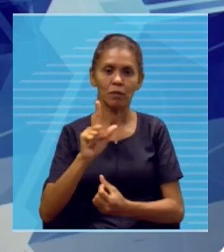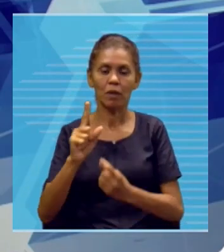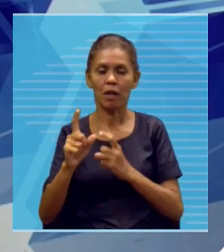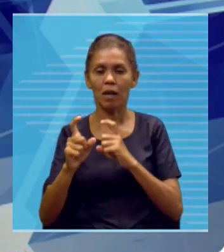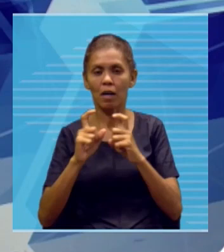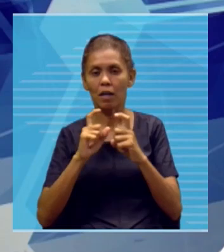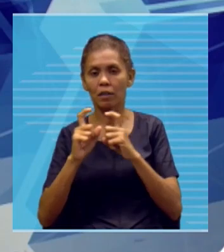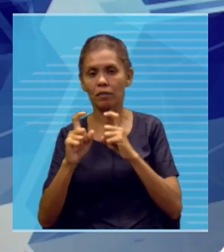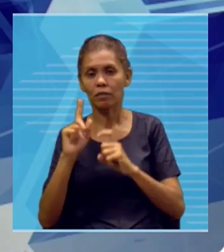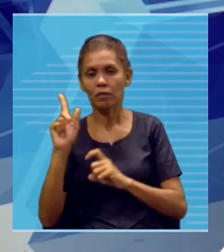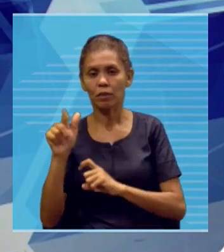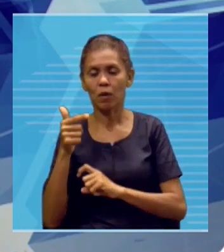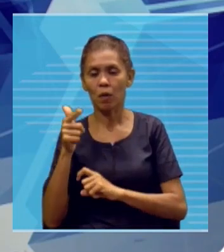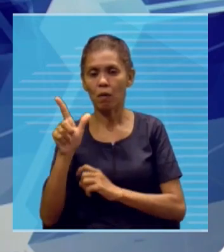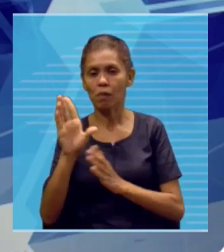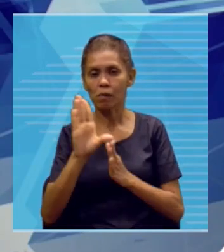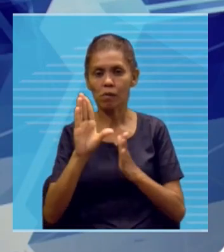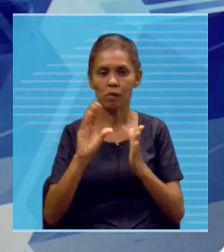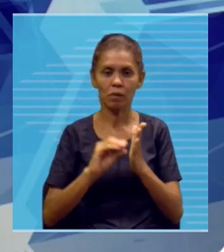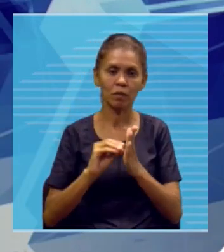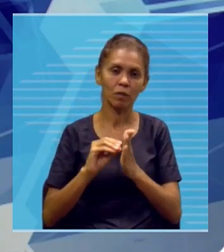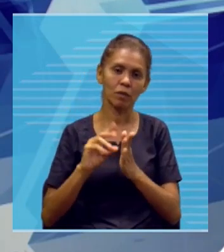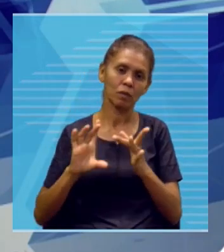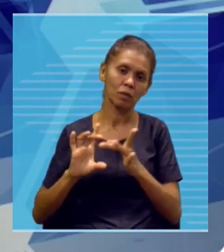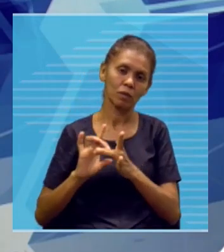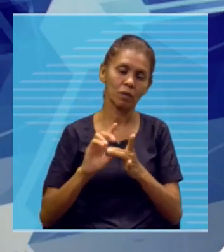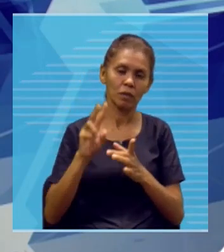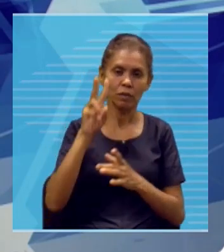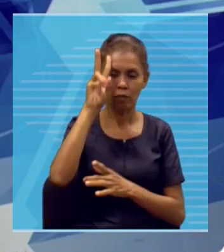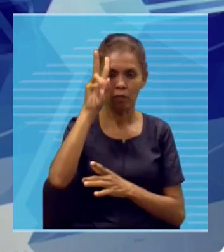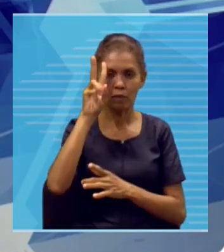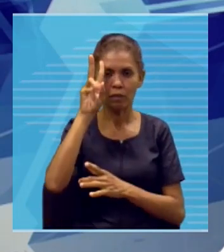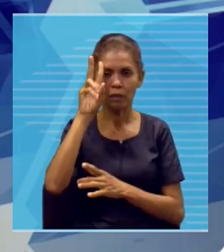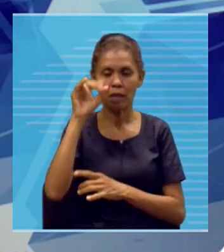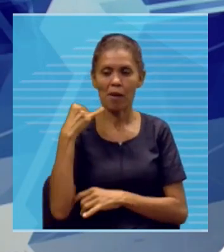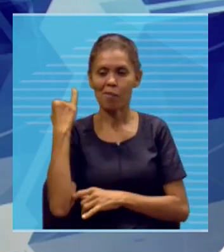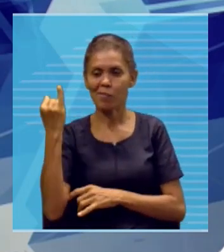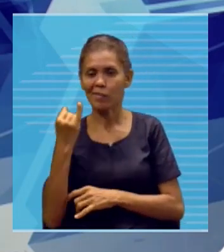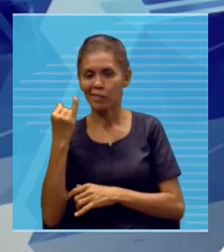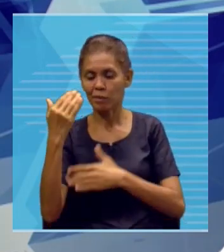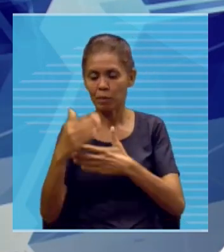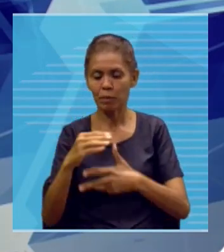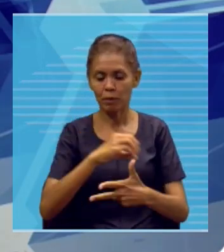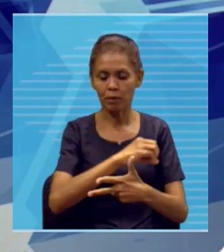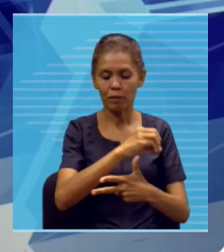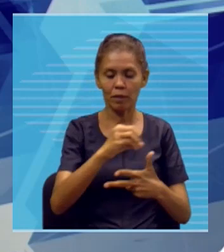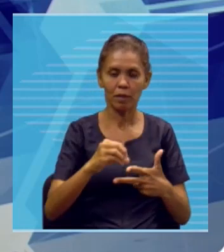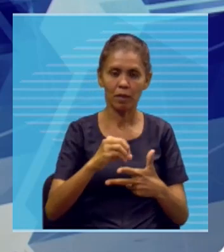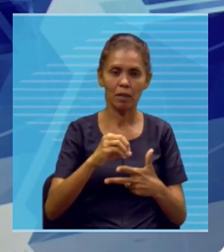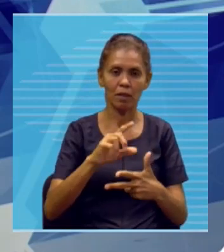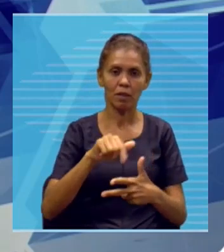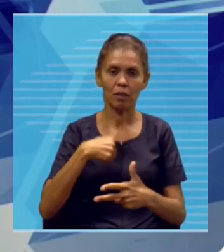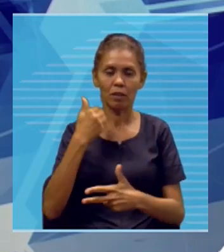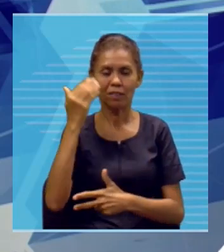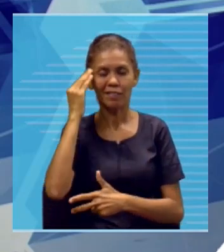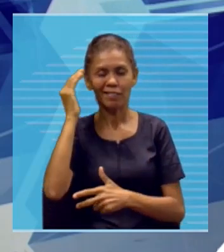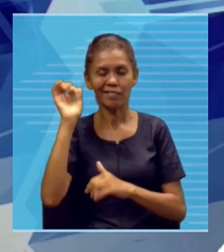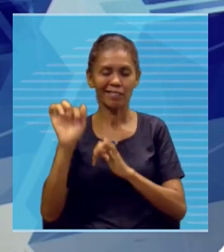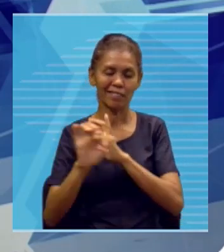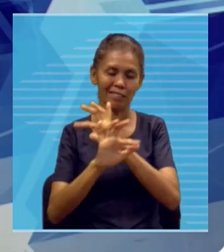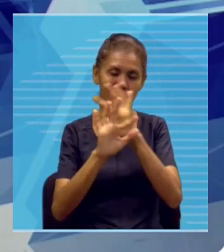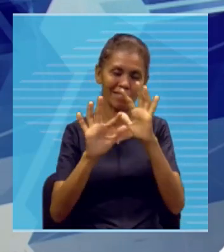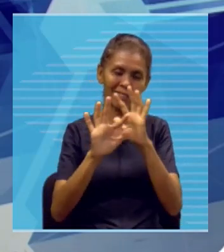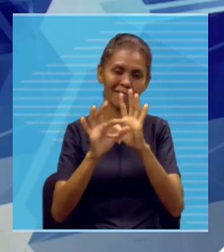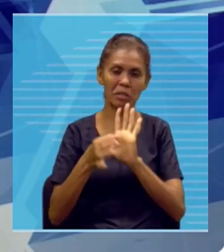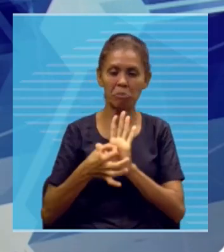conteúdos de história, que são fundamentais tanto para o Enem e como para a gente poder ter uma noção, um senso crítico da realidade